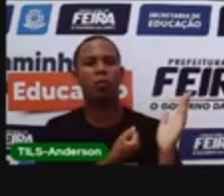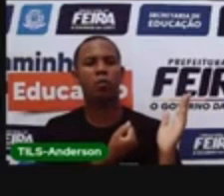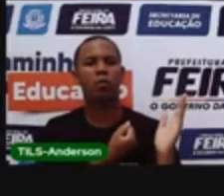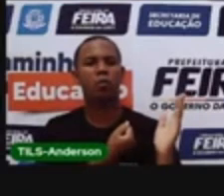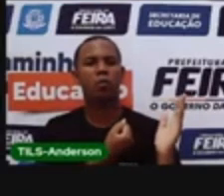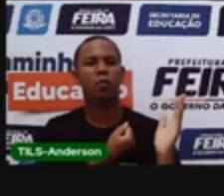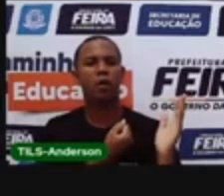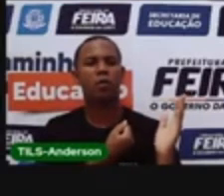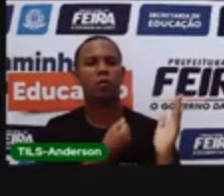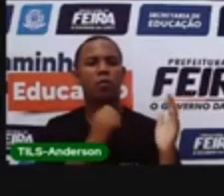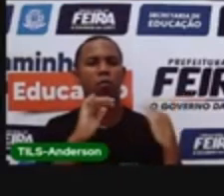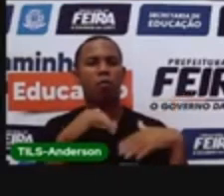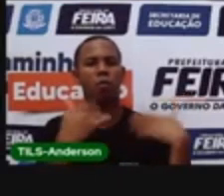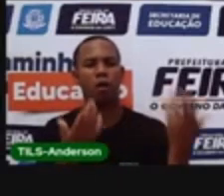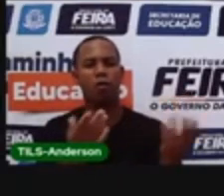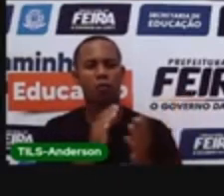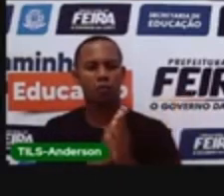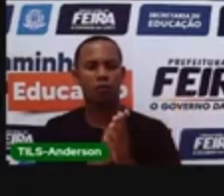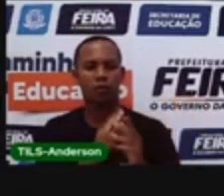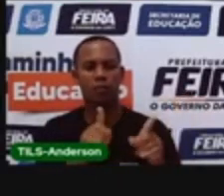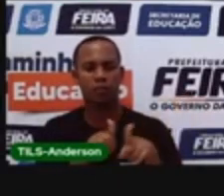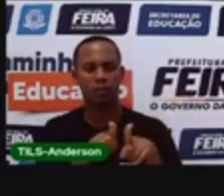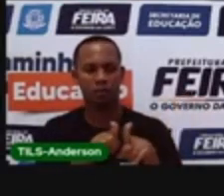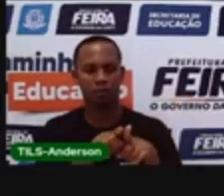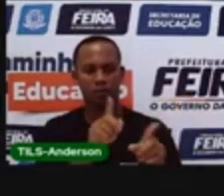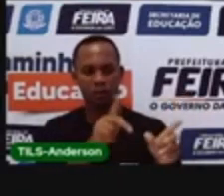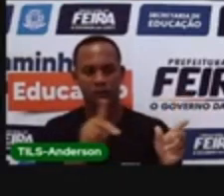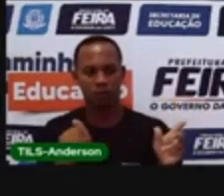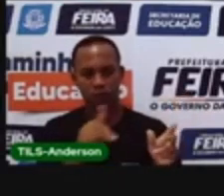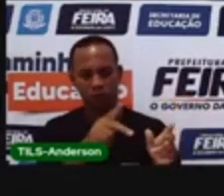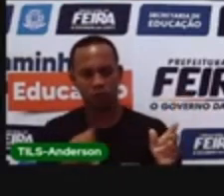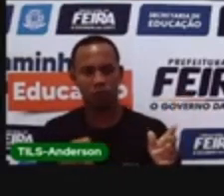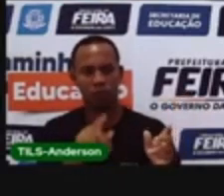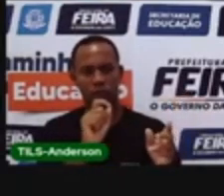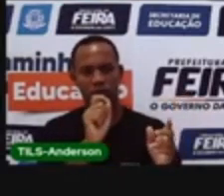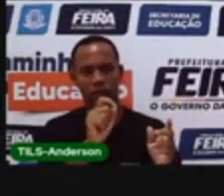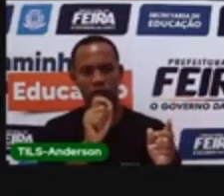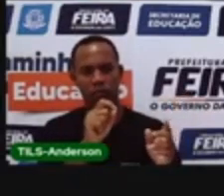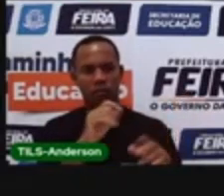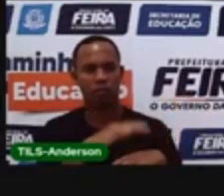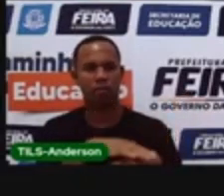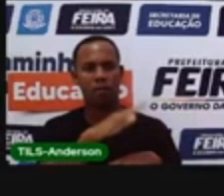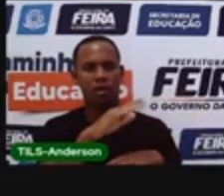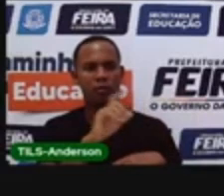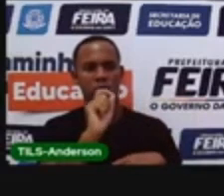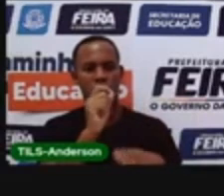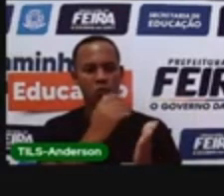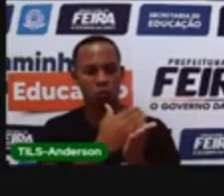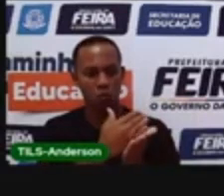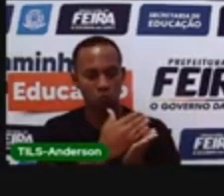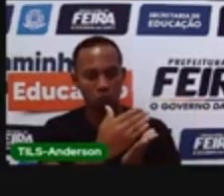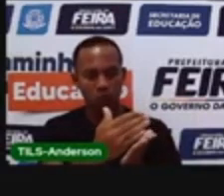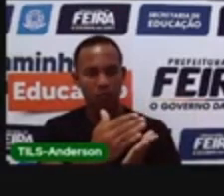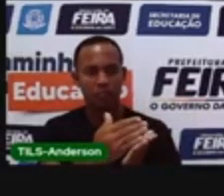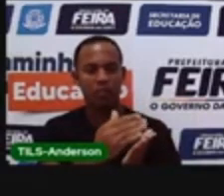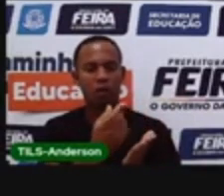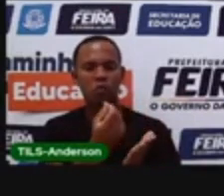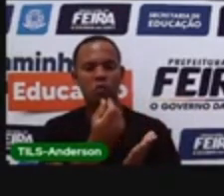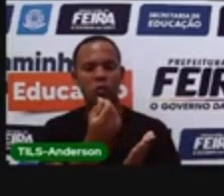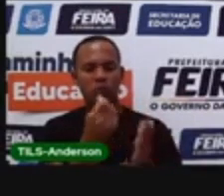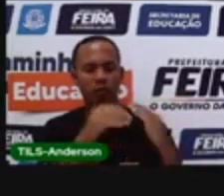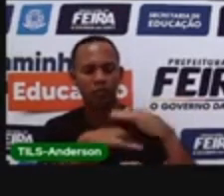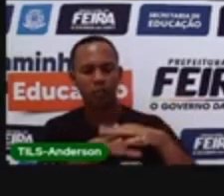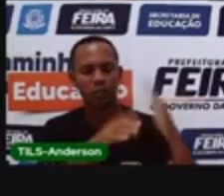conta contrato? E a Pró ainda vai deixar mais uma questãozinha aí para vocês. Comecem a economizar